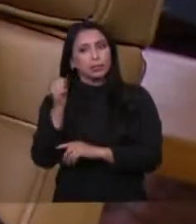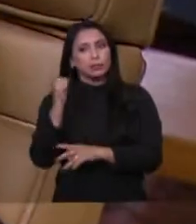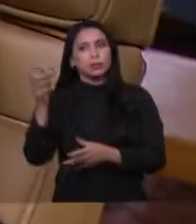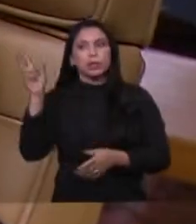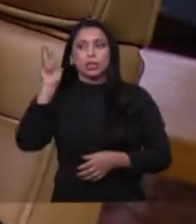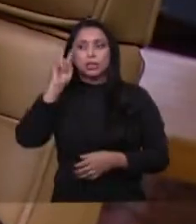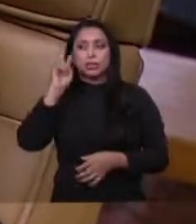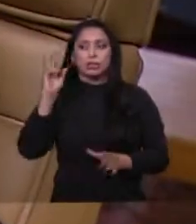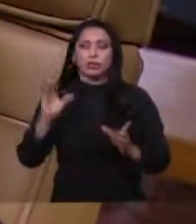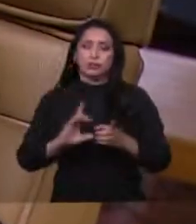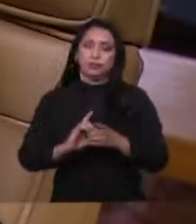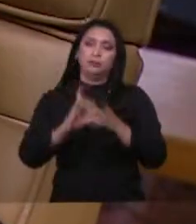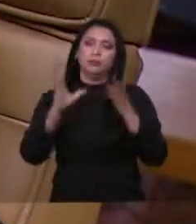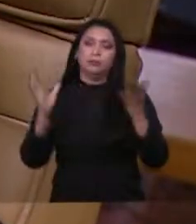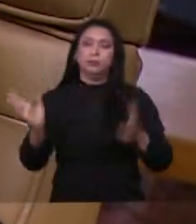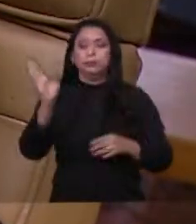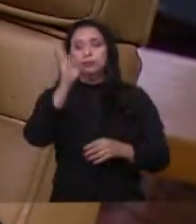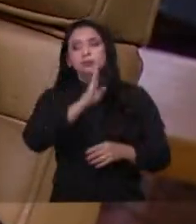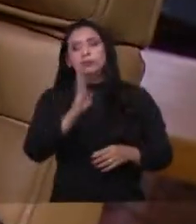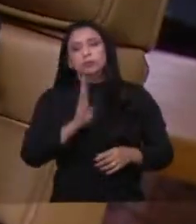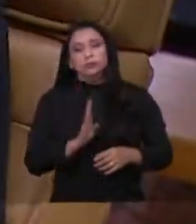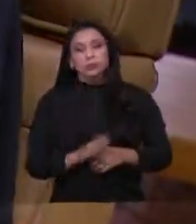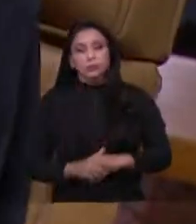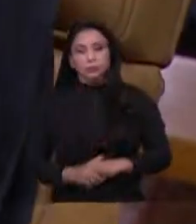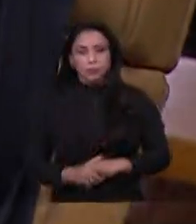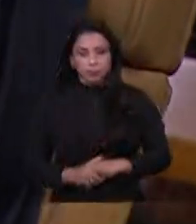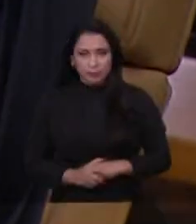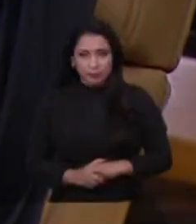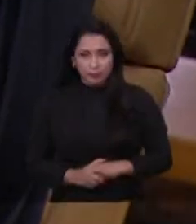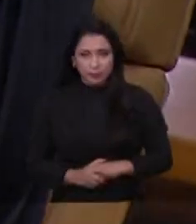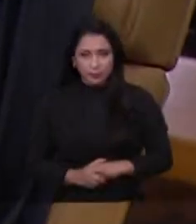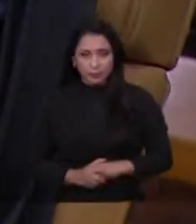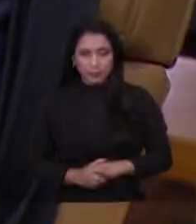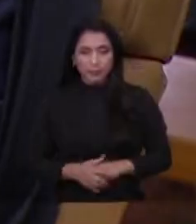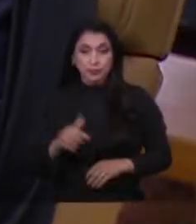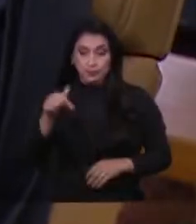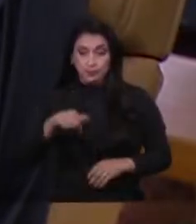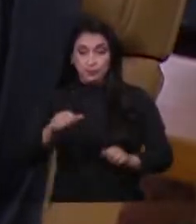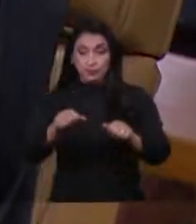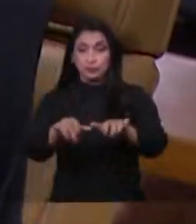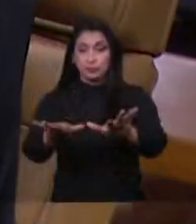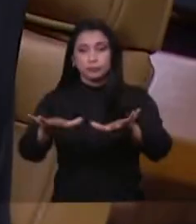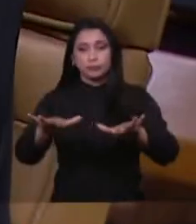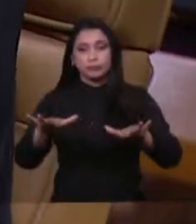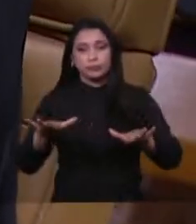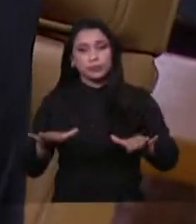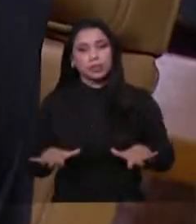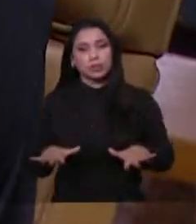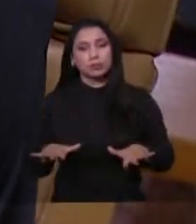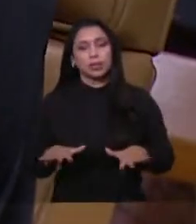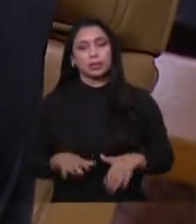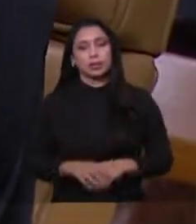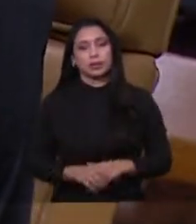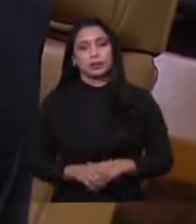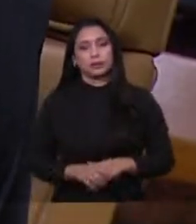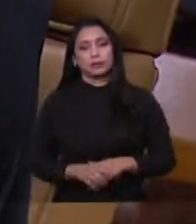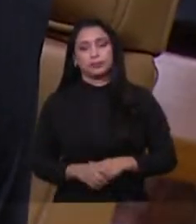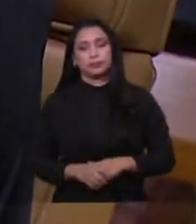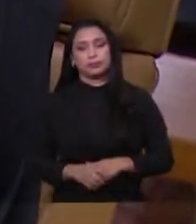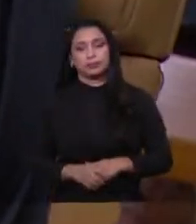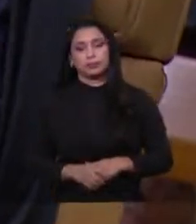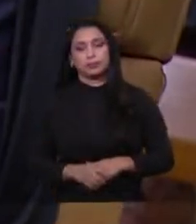democracia brasileira e neste plenário que Vossa Excelência, com